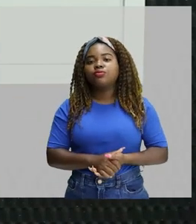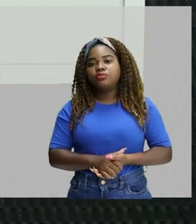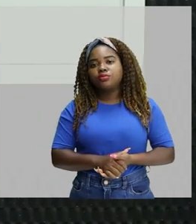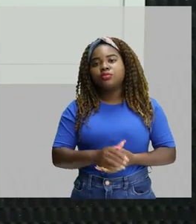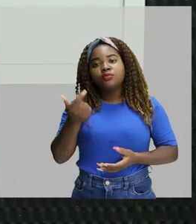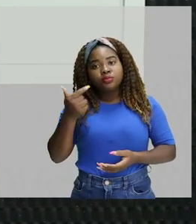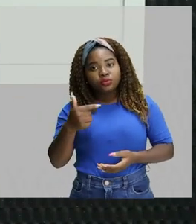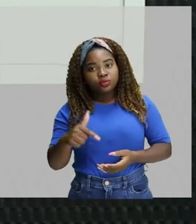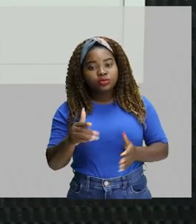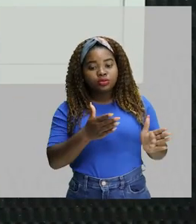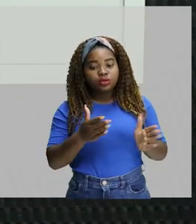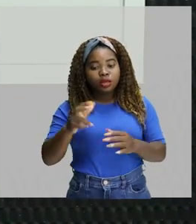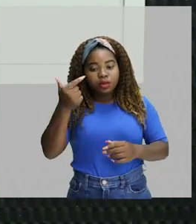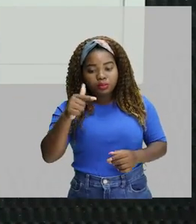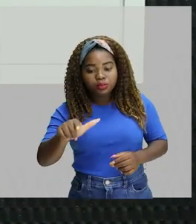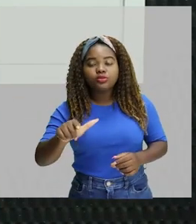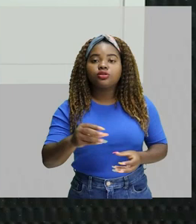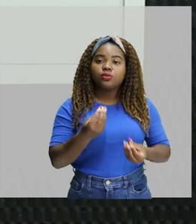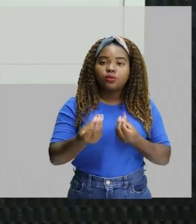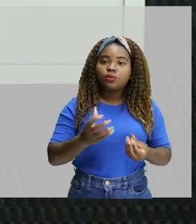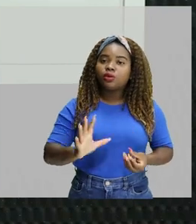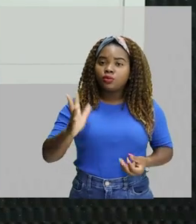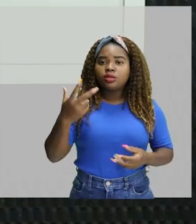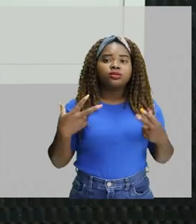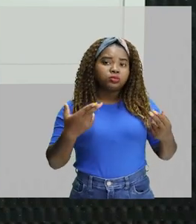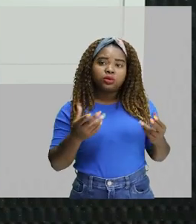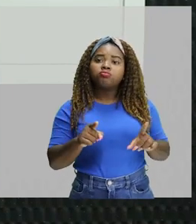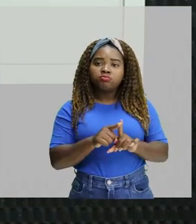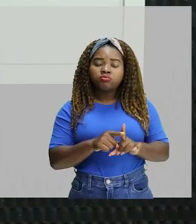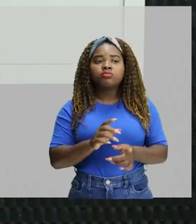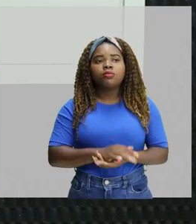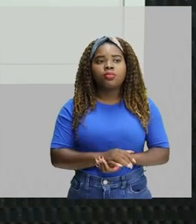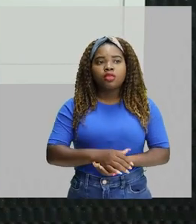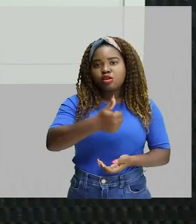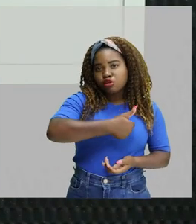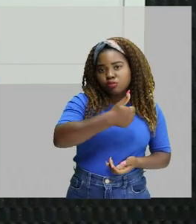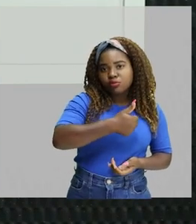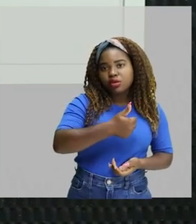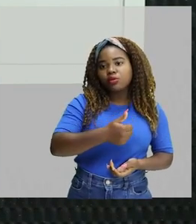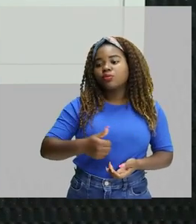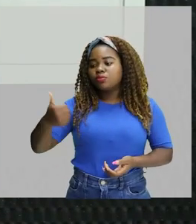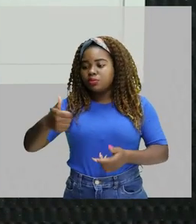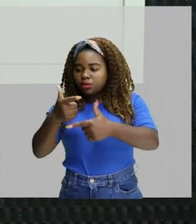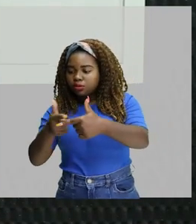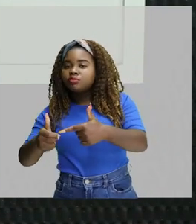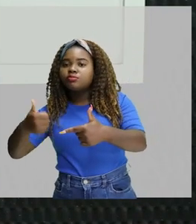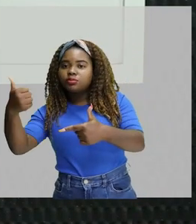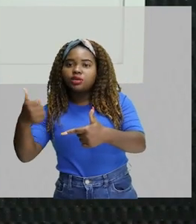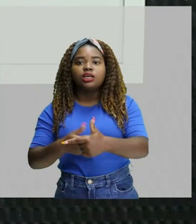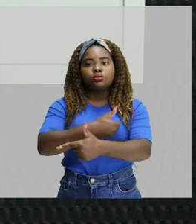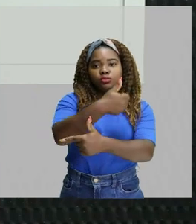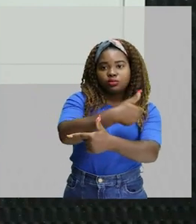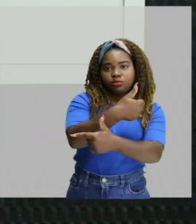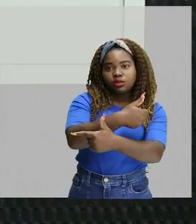não continuar repetir o mesmo procedimento primeiro elemento daqui com o primeiro de lá você só vai